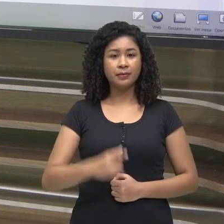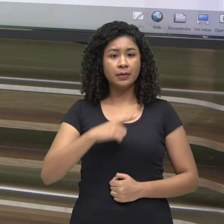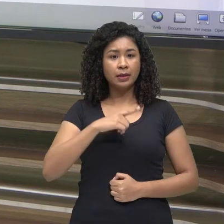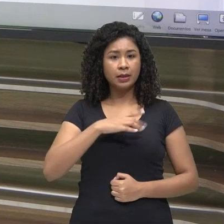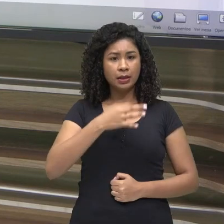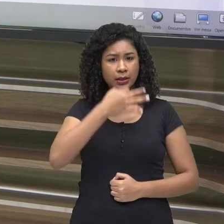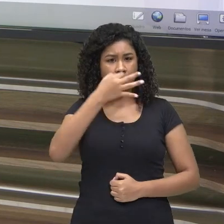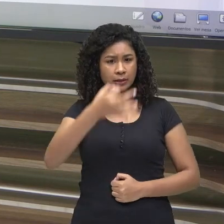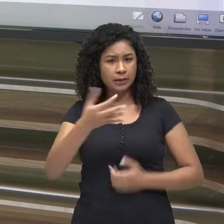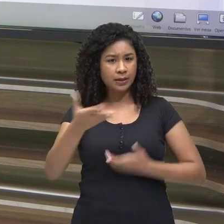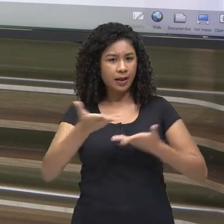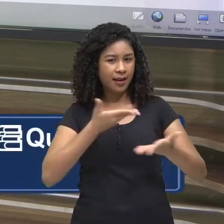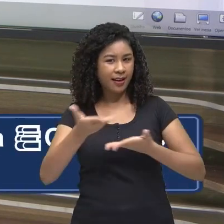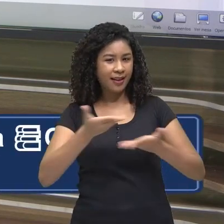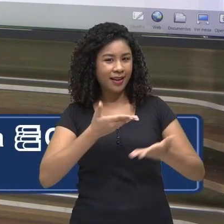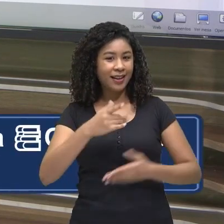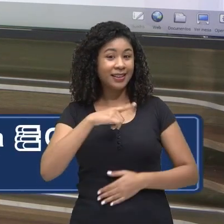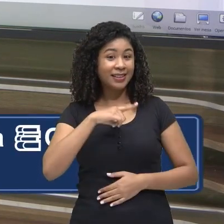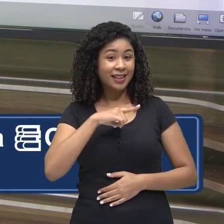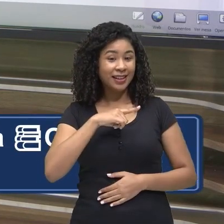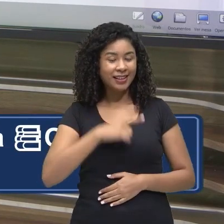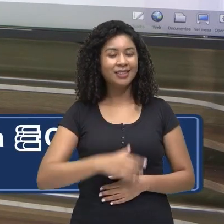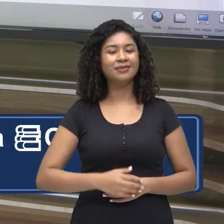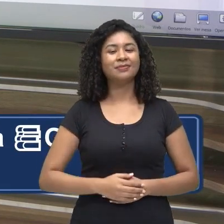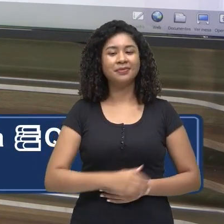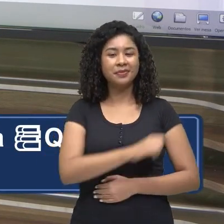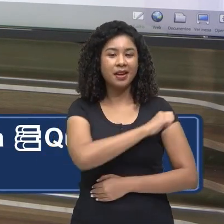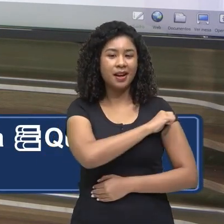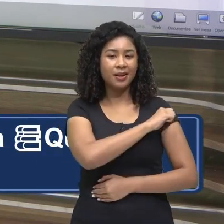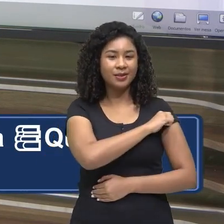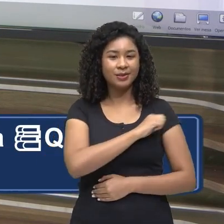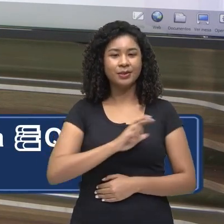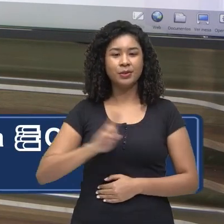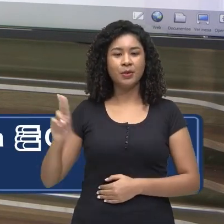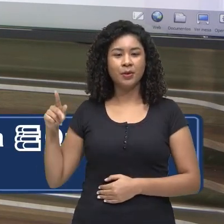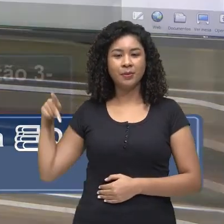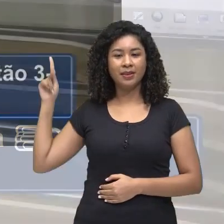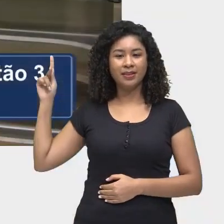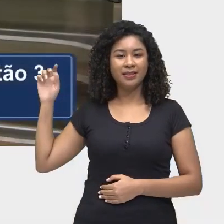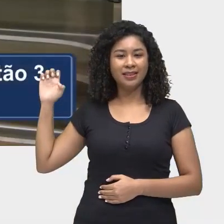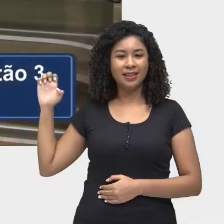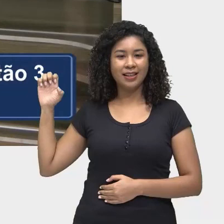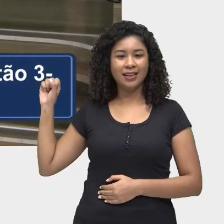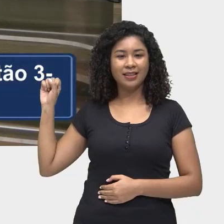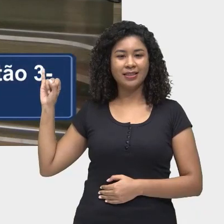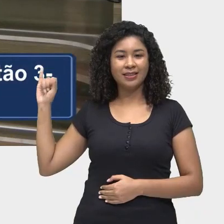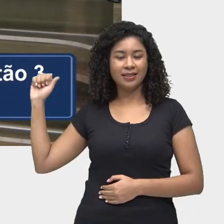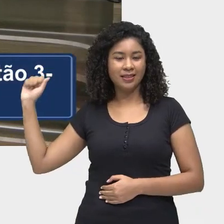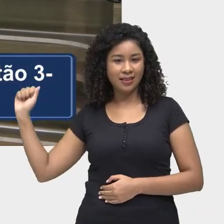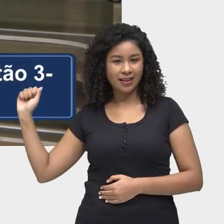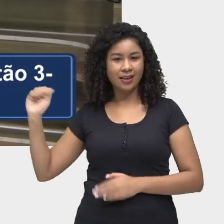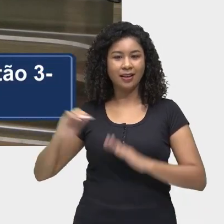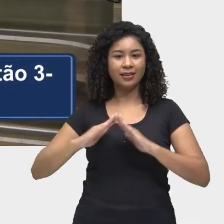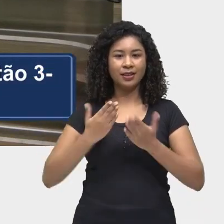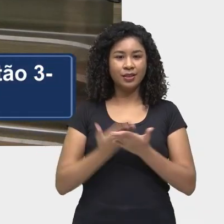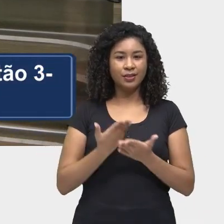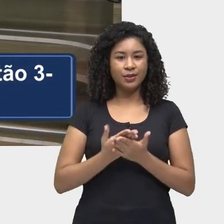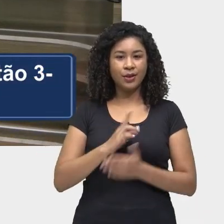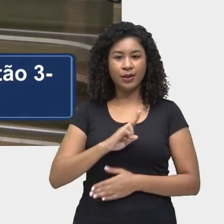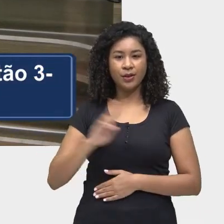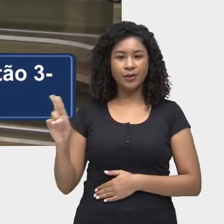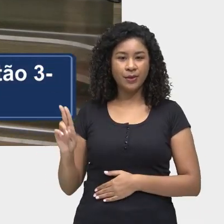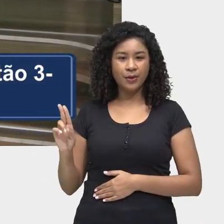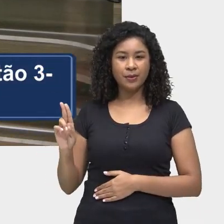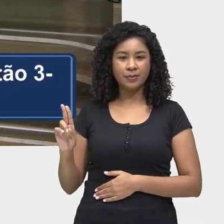não temos? A participação da nossa aluna Késia, né, da Escola Estadual Coronel Fiuza, lá em Careiro